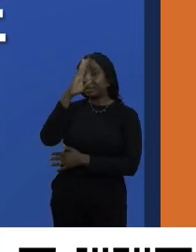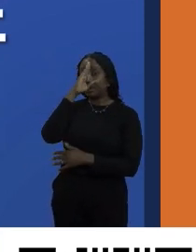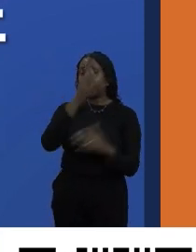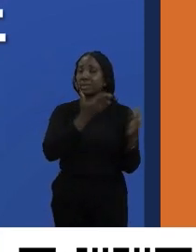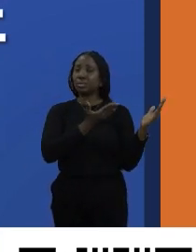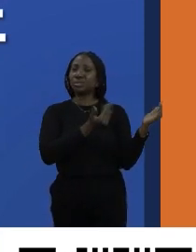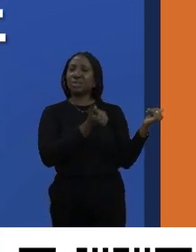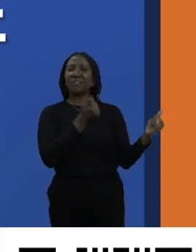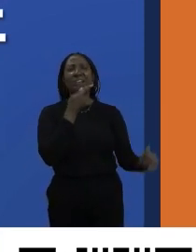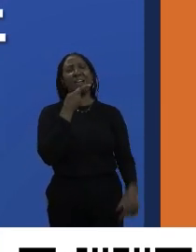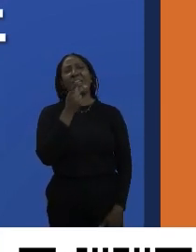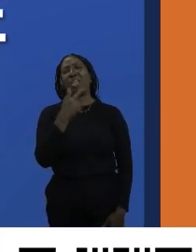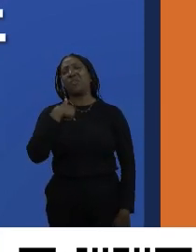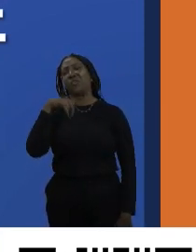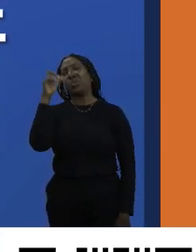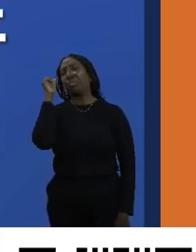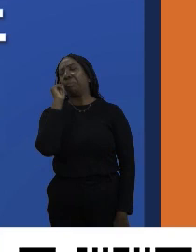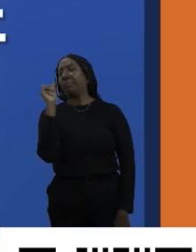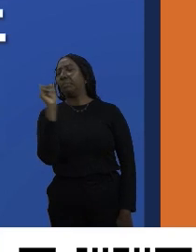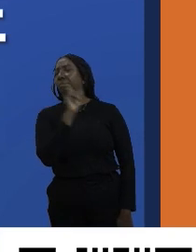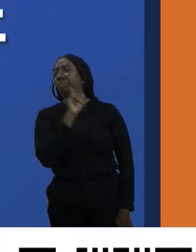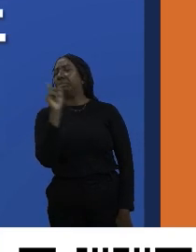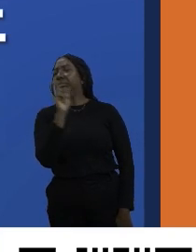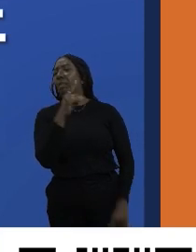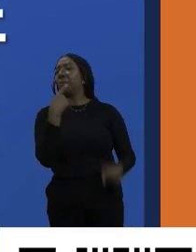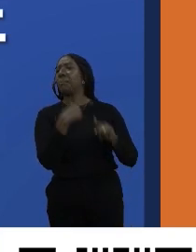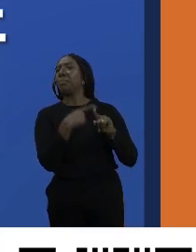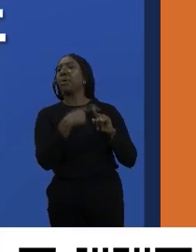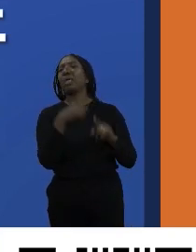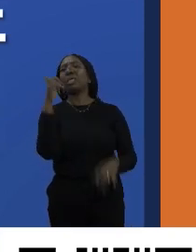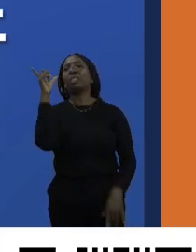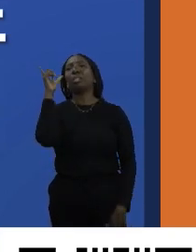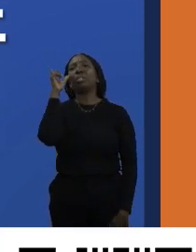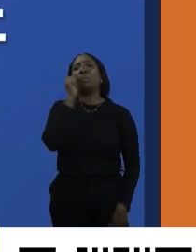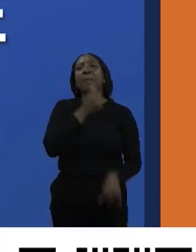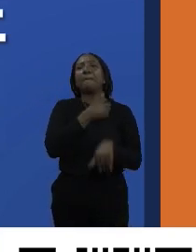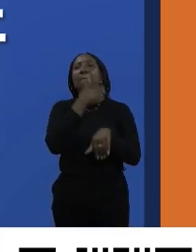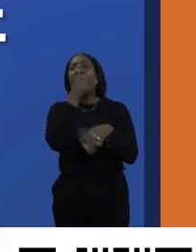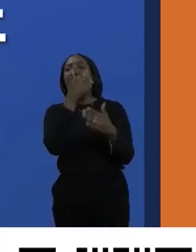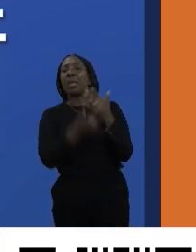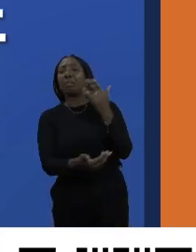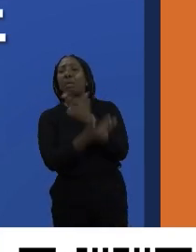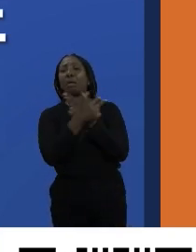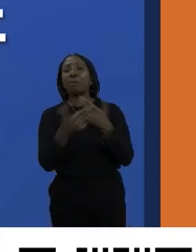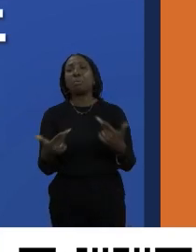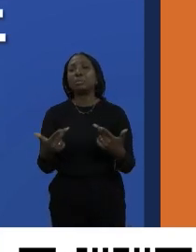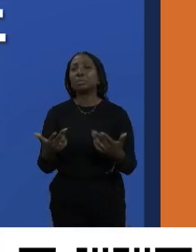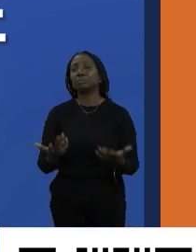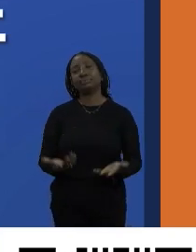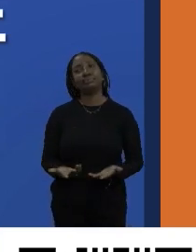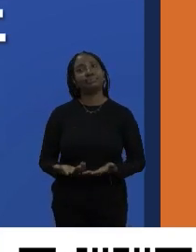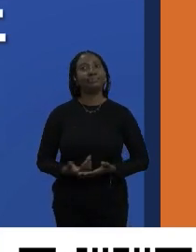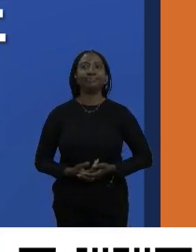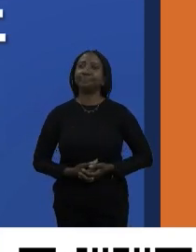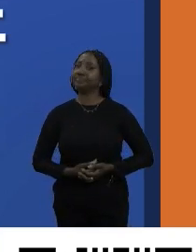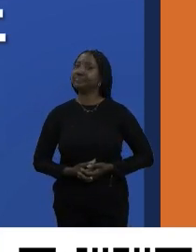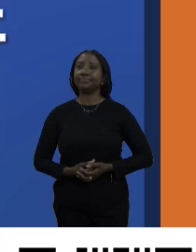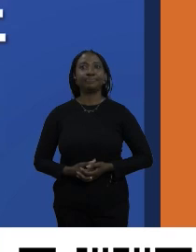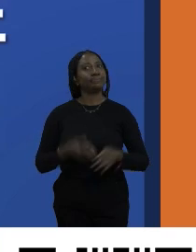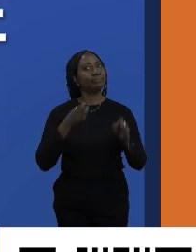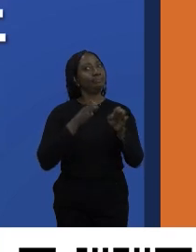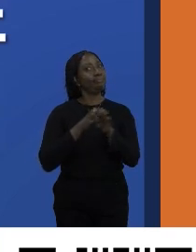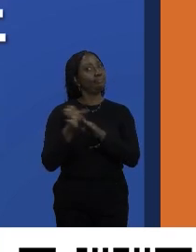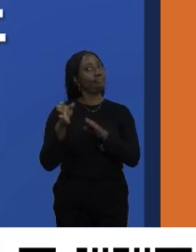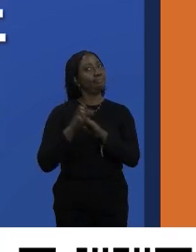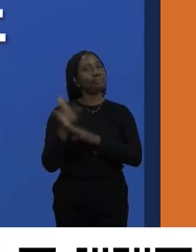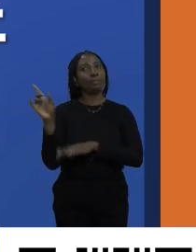jovens falam: ah, não vou dormir não, porque dormir eu estou perdendo tempo. Não, gente, pelo amor de Deus, quando a